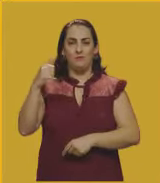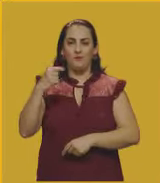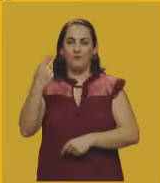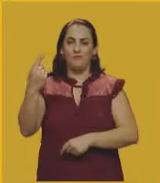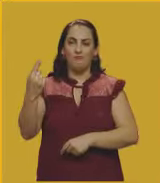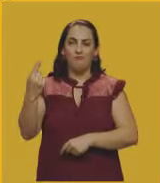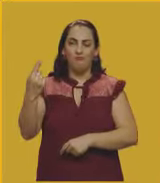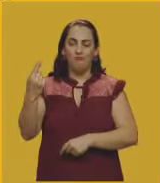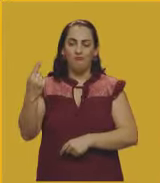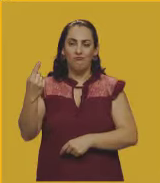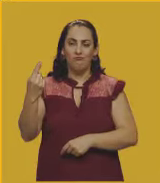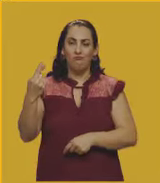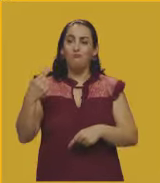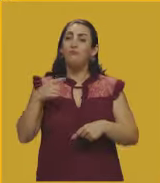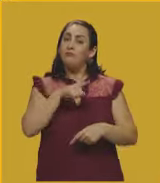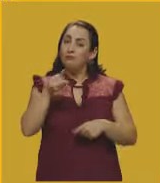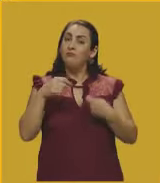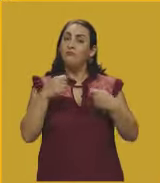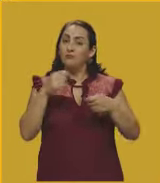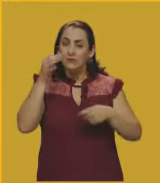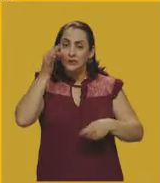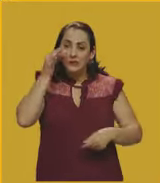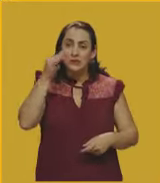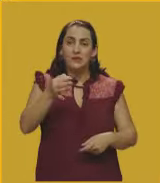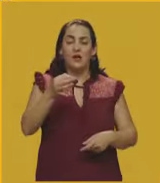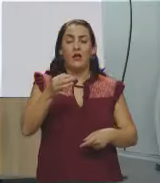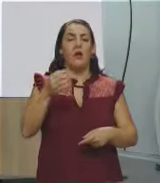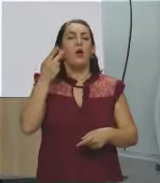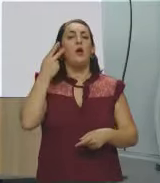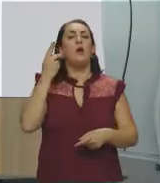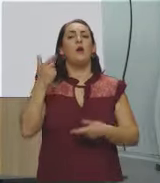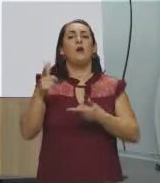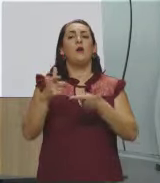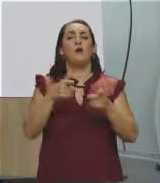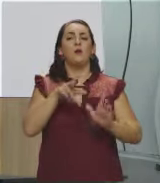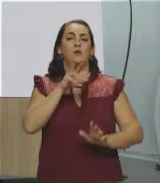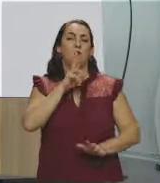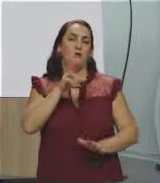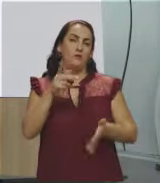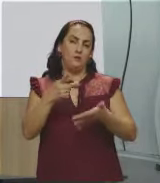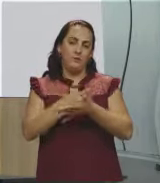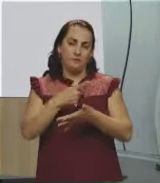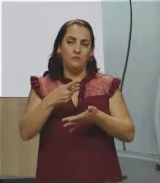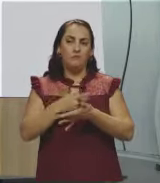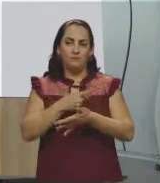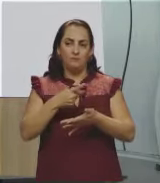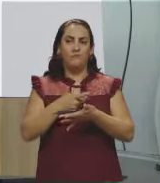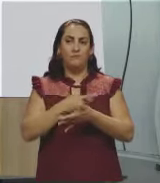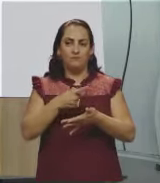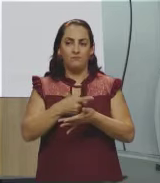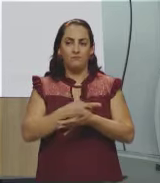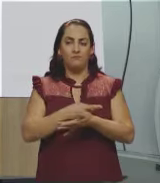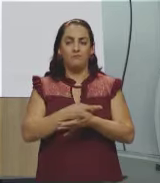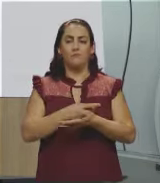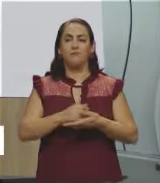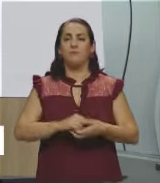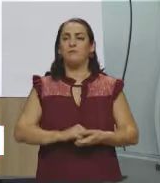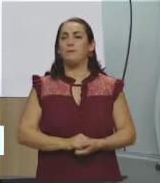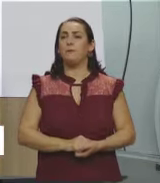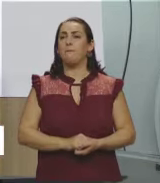Então fiquem ligados aqui para não vacilarem nessa dinâmica dos sinais